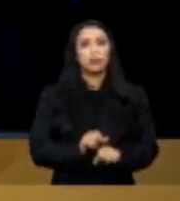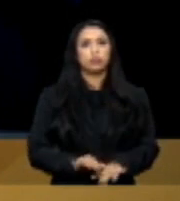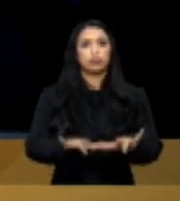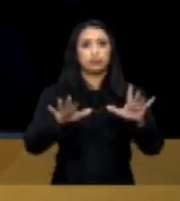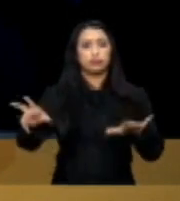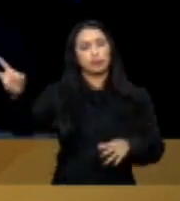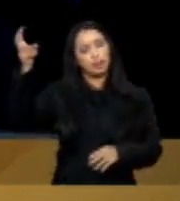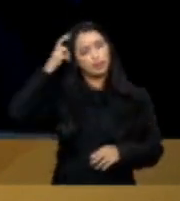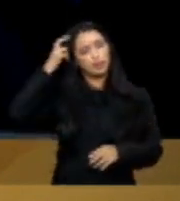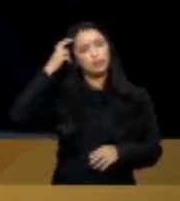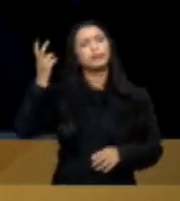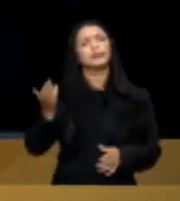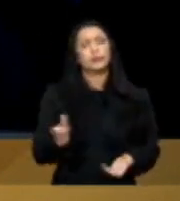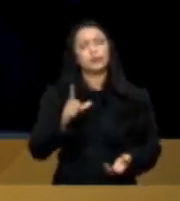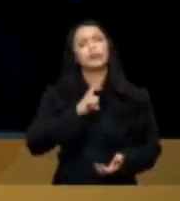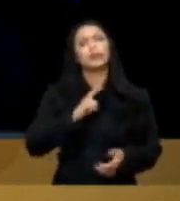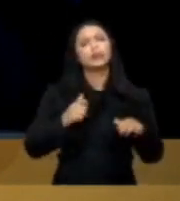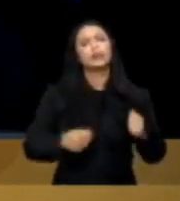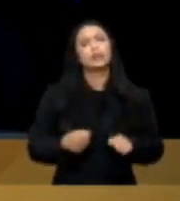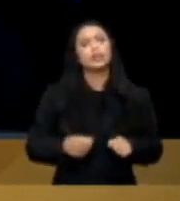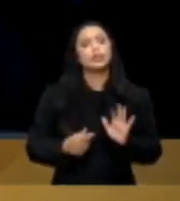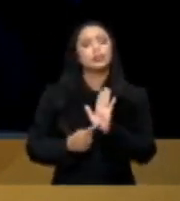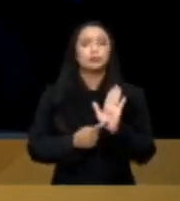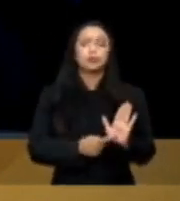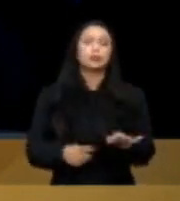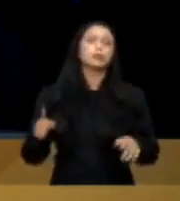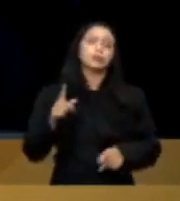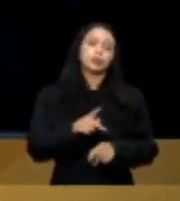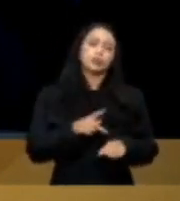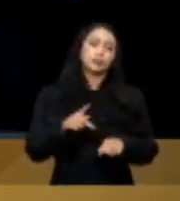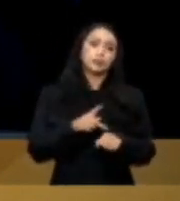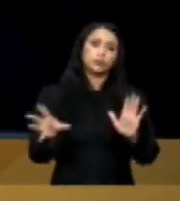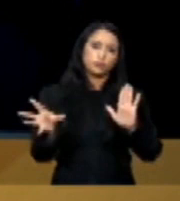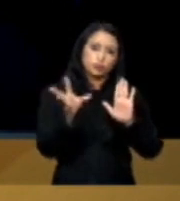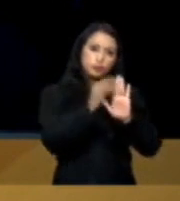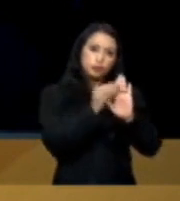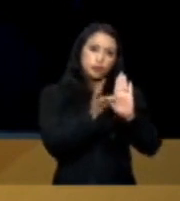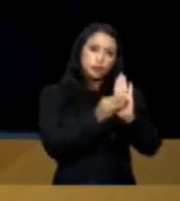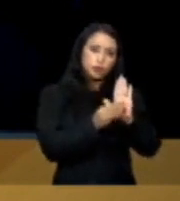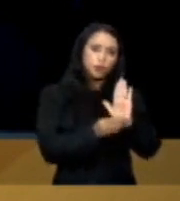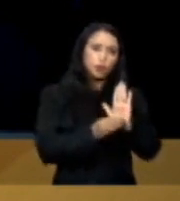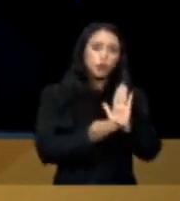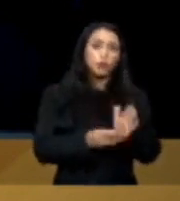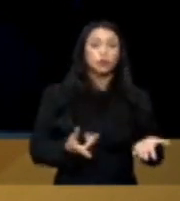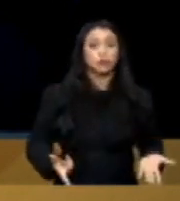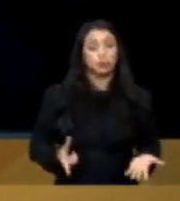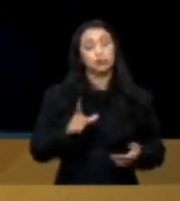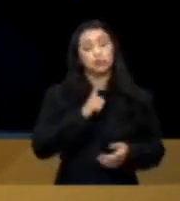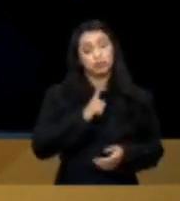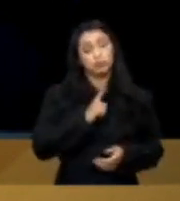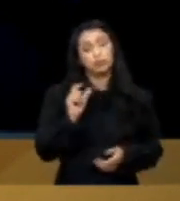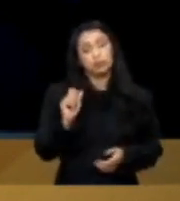da cultura nacional, há de se ofertar ao público nacional o conteúdo do produto final. Nesse